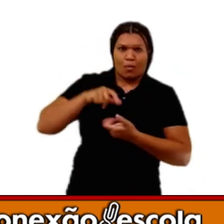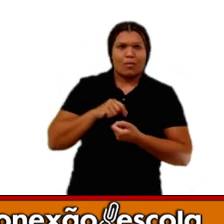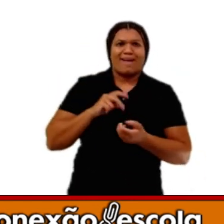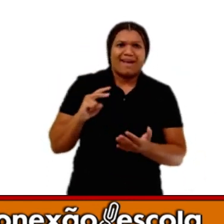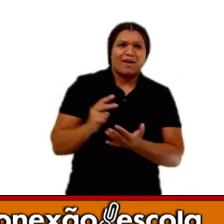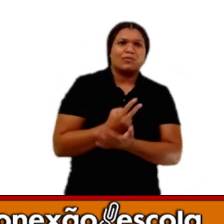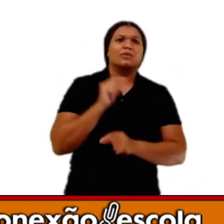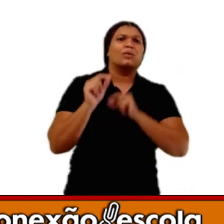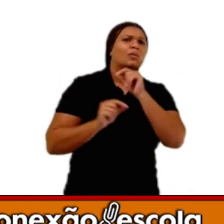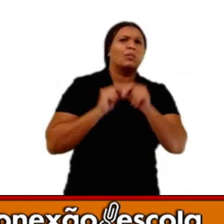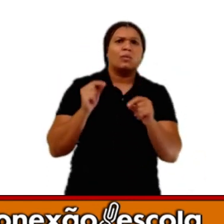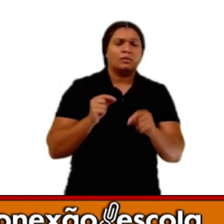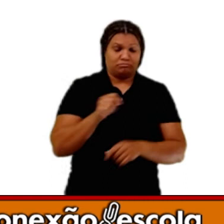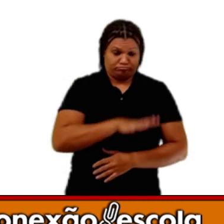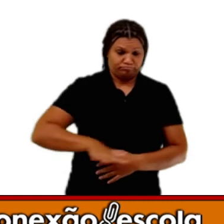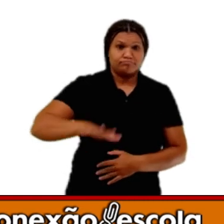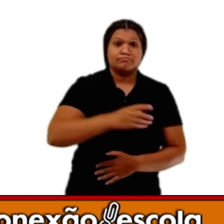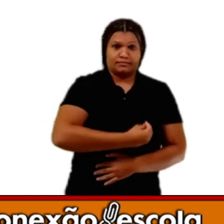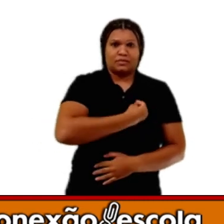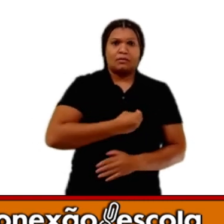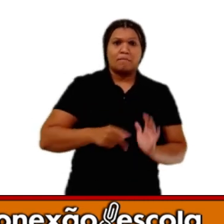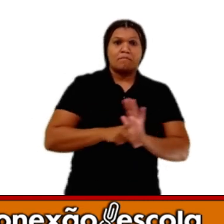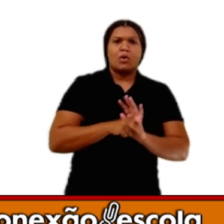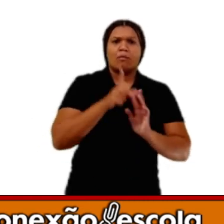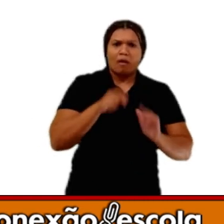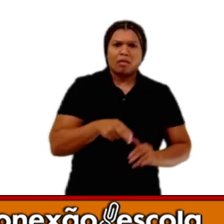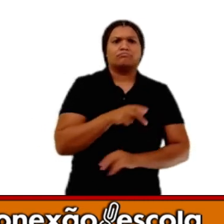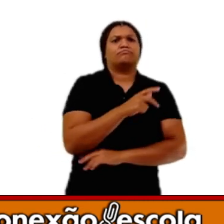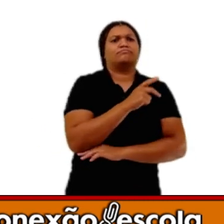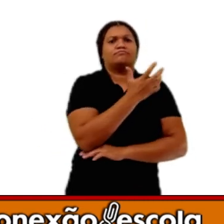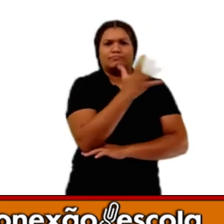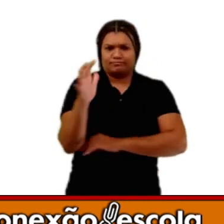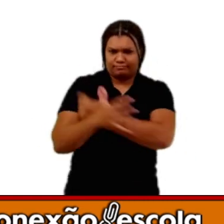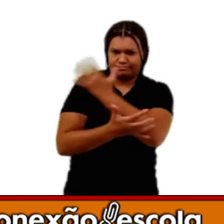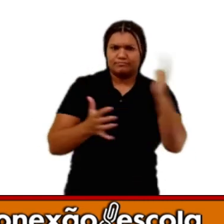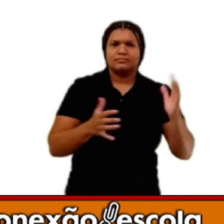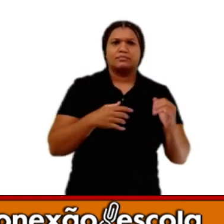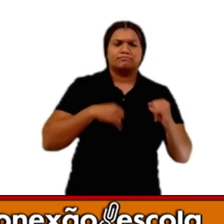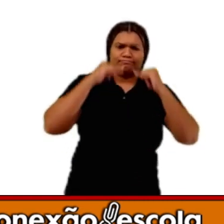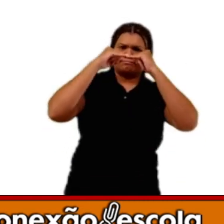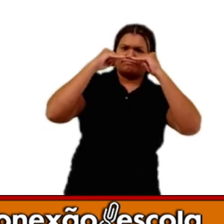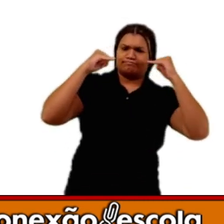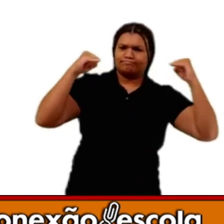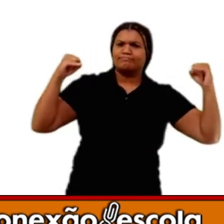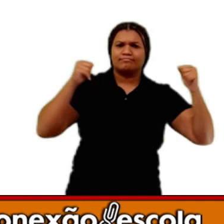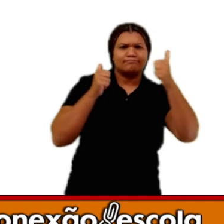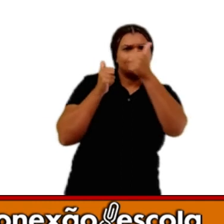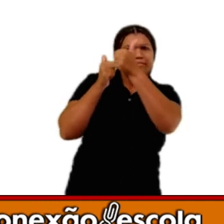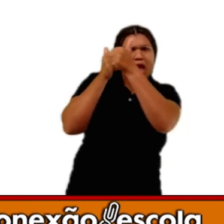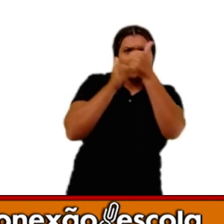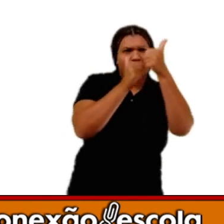bioma de floresta tropical, elas estão em latitudes bem